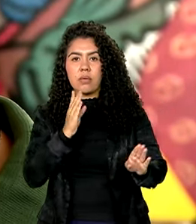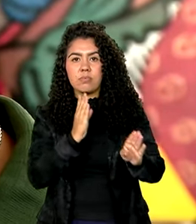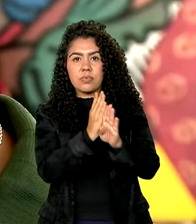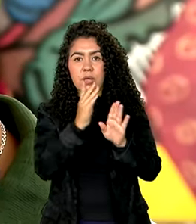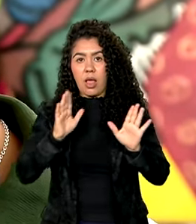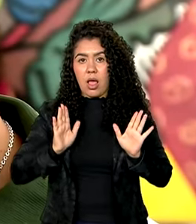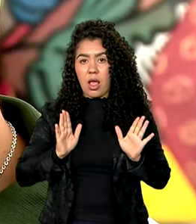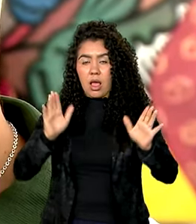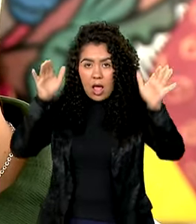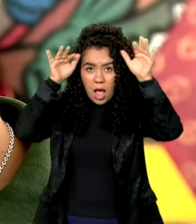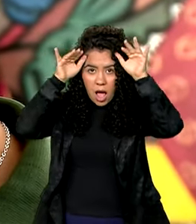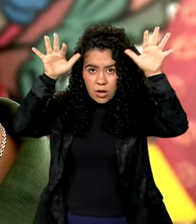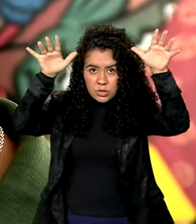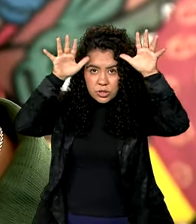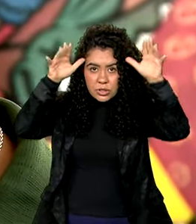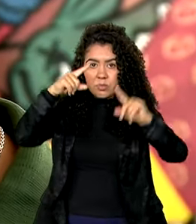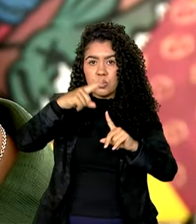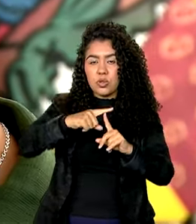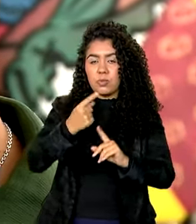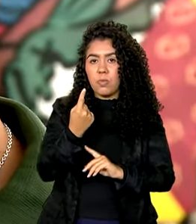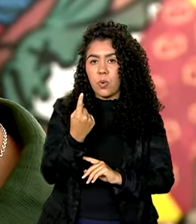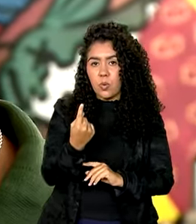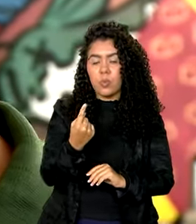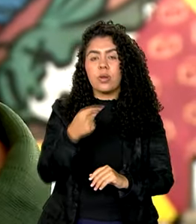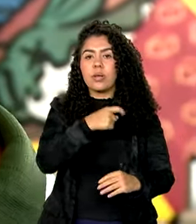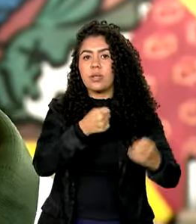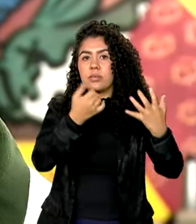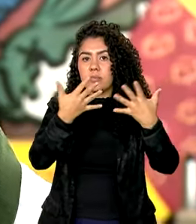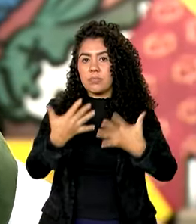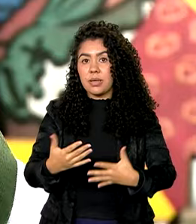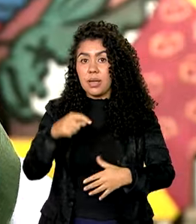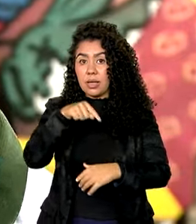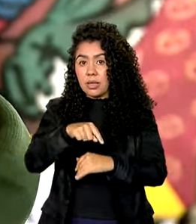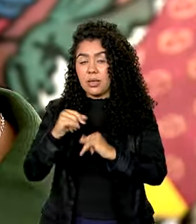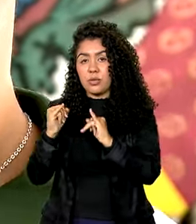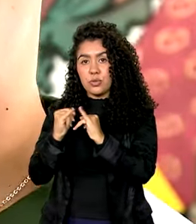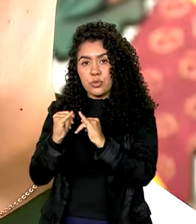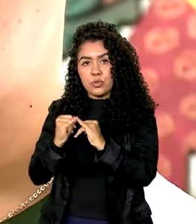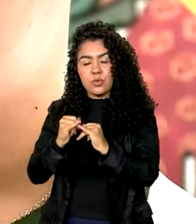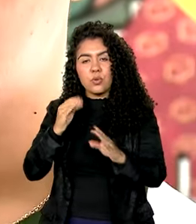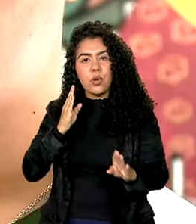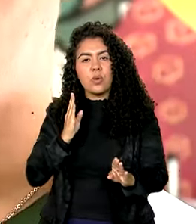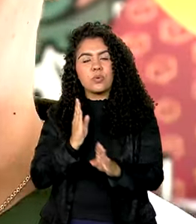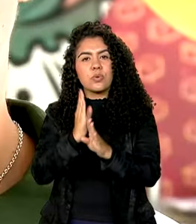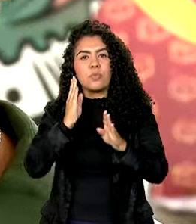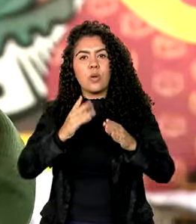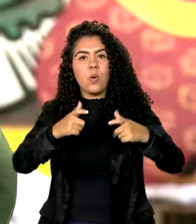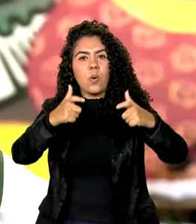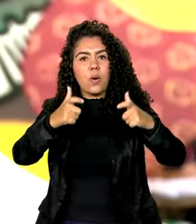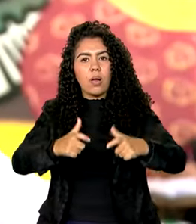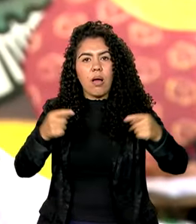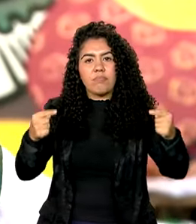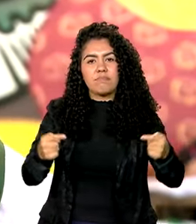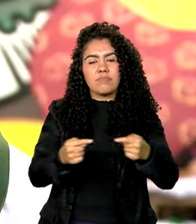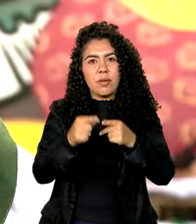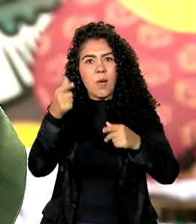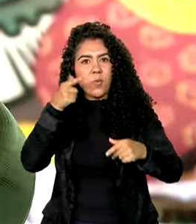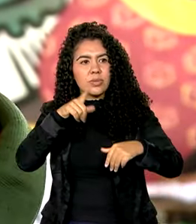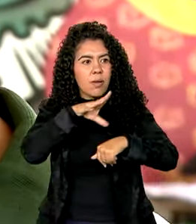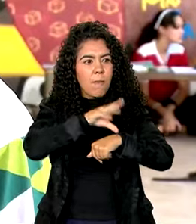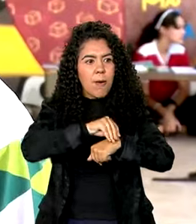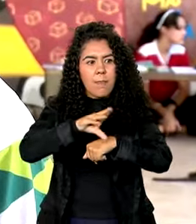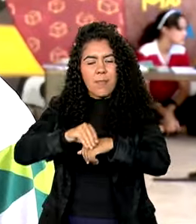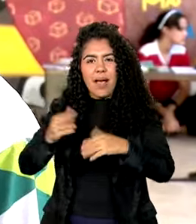nível 1 de suporte e conta que no Instituto encontrou a estrutura ideal para aprender e agora já sonha